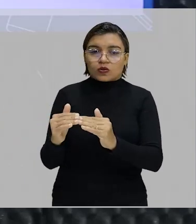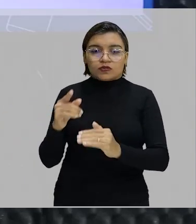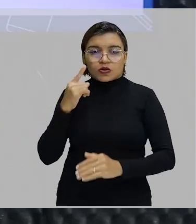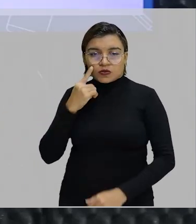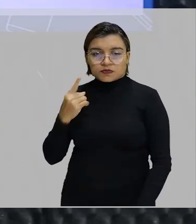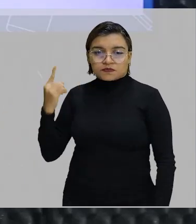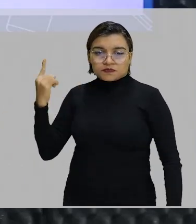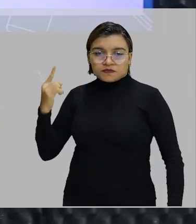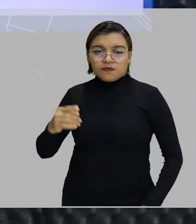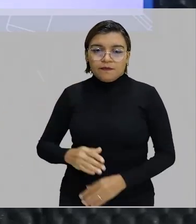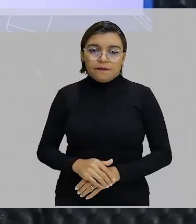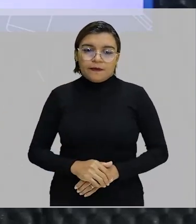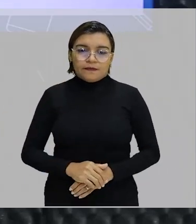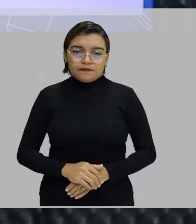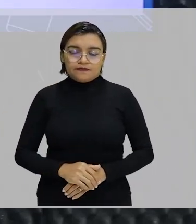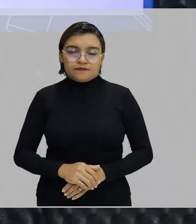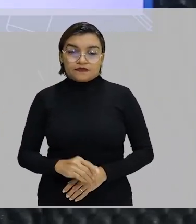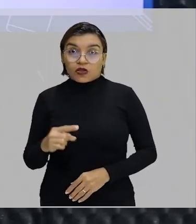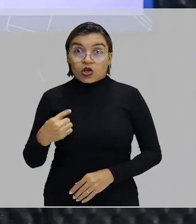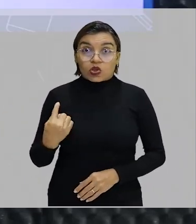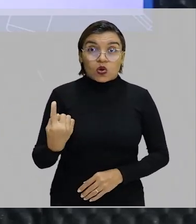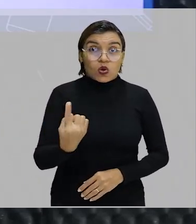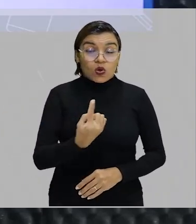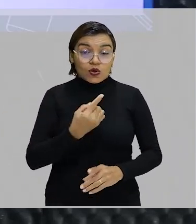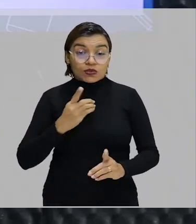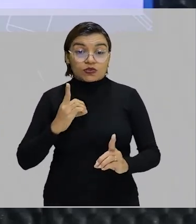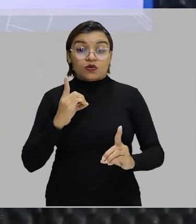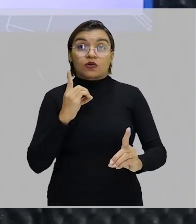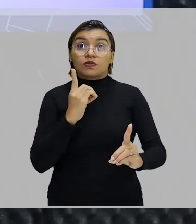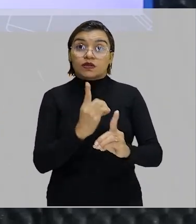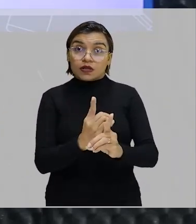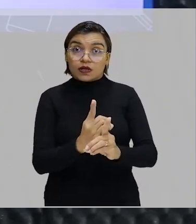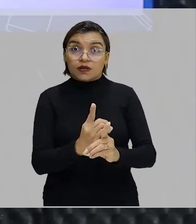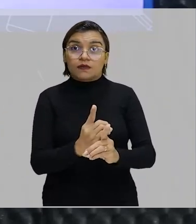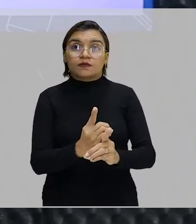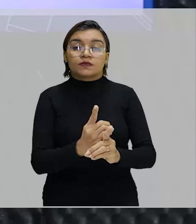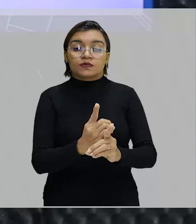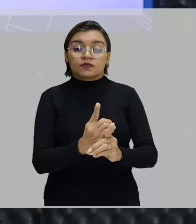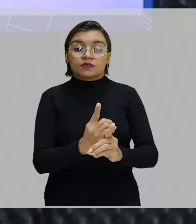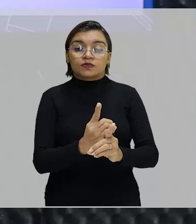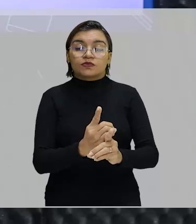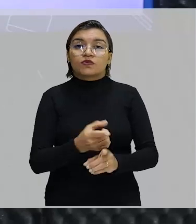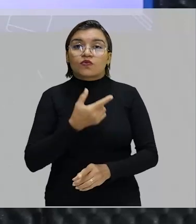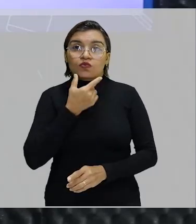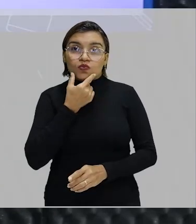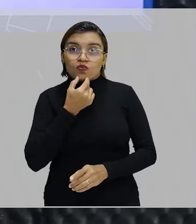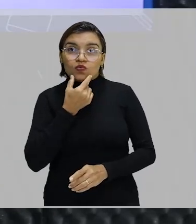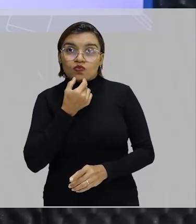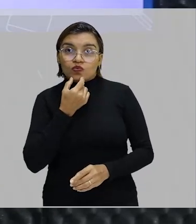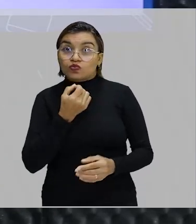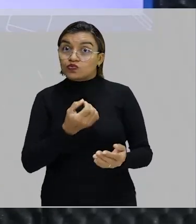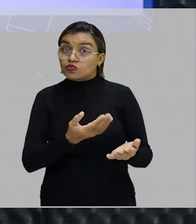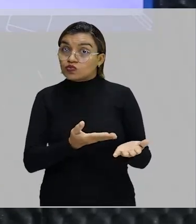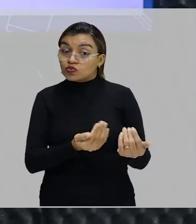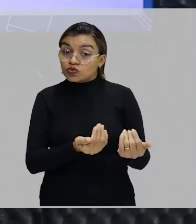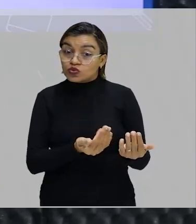mulher preocupada. Preocupada concorda com mulher, feminino.